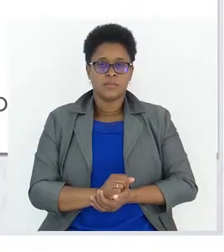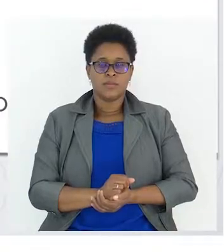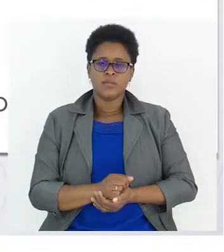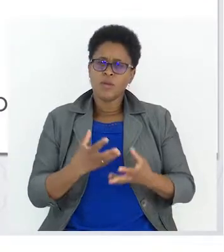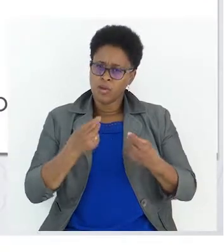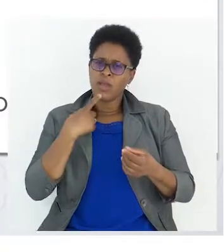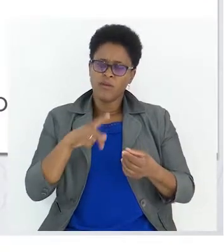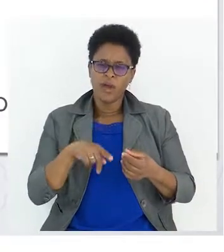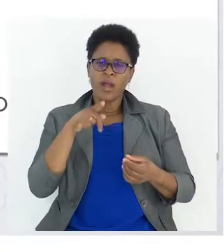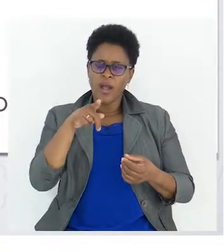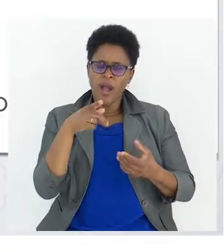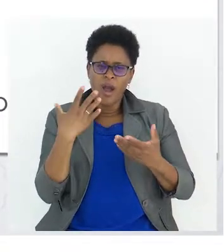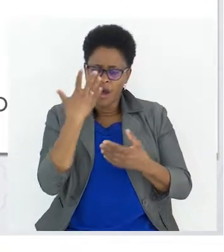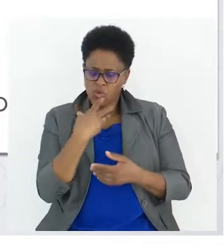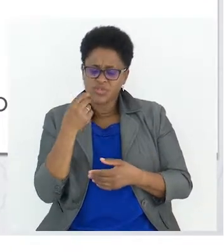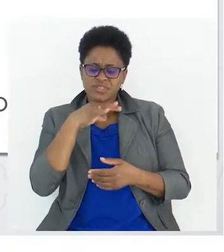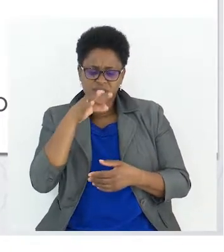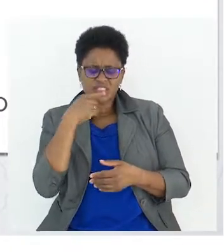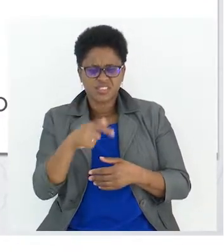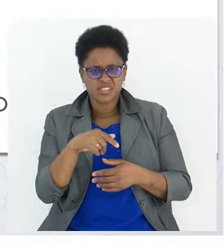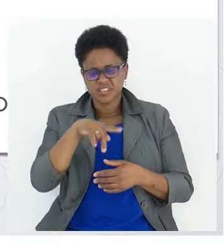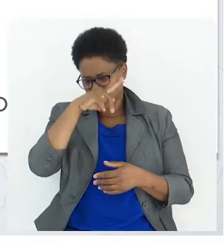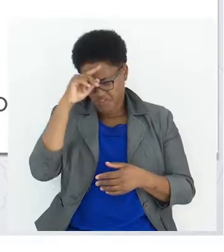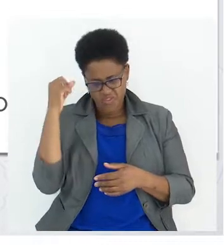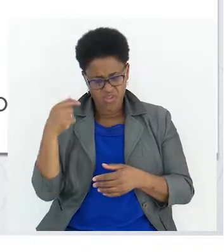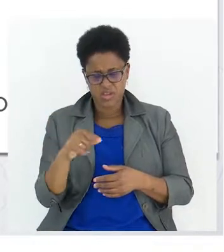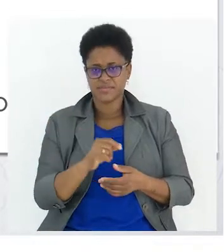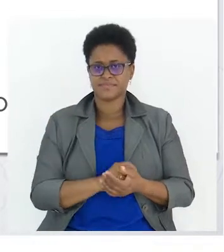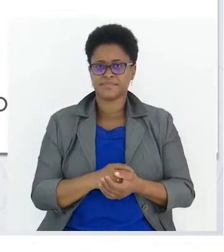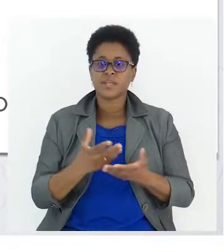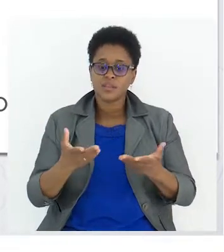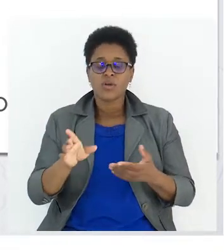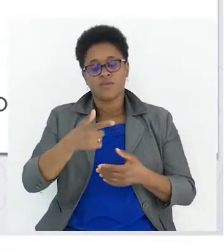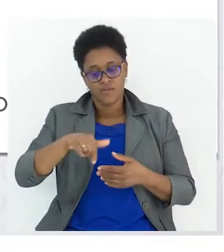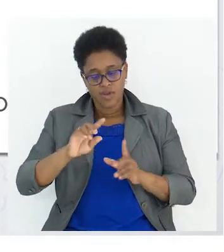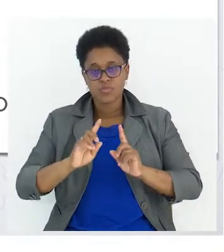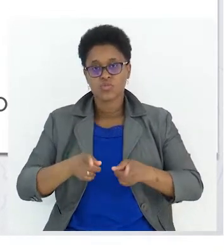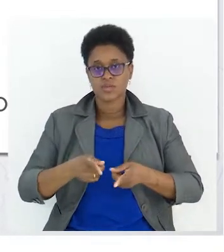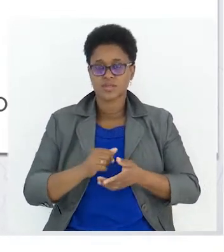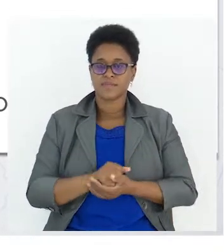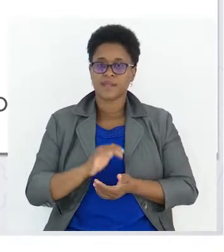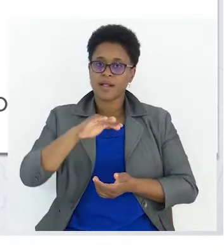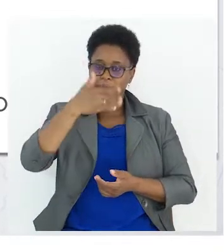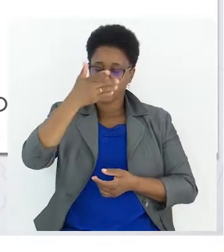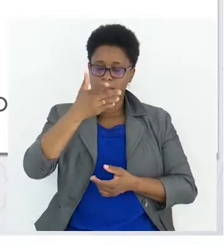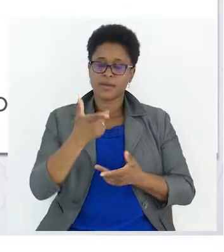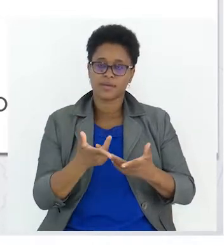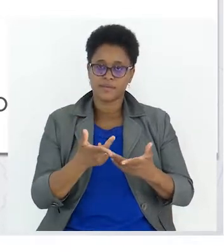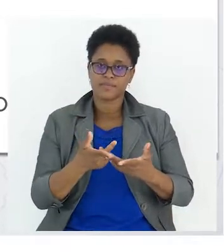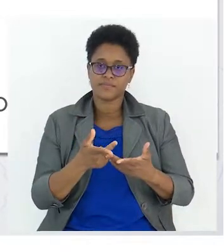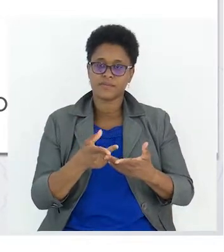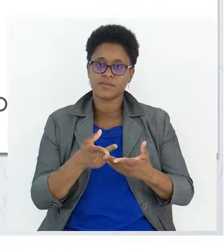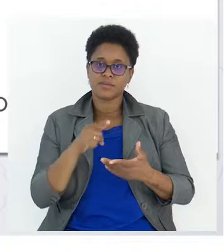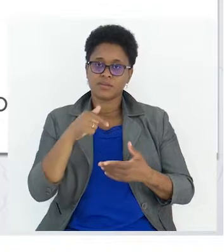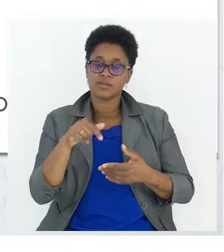Certas vezes o estudante diz que tem alguma dificuldade. Então vamos lá começar pela primeira linha de extrair